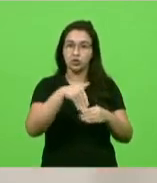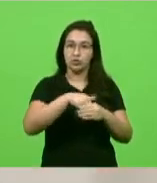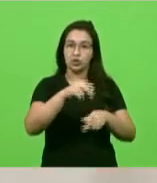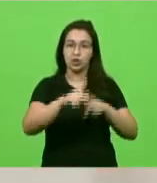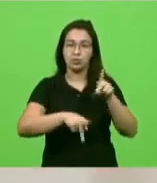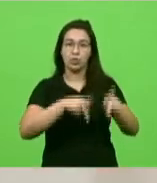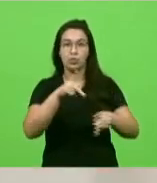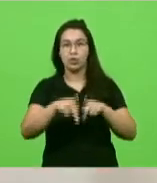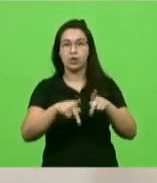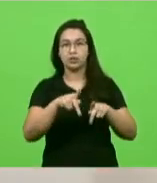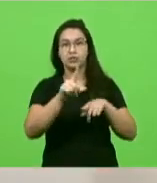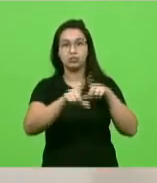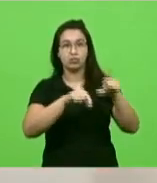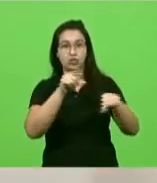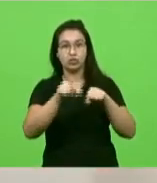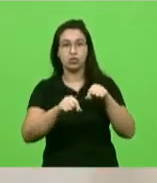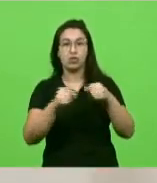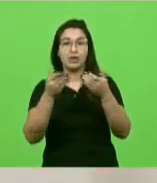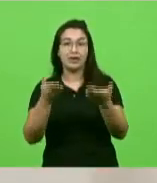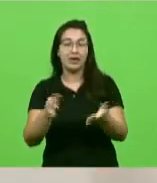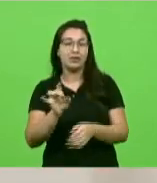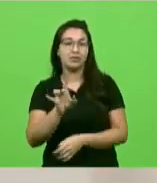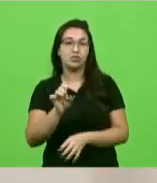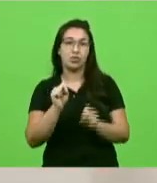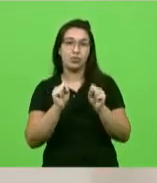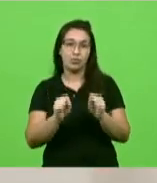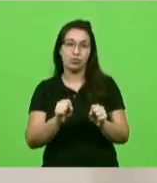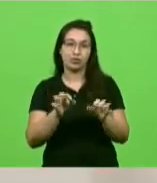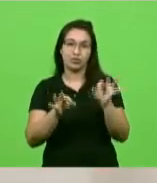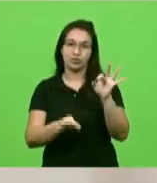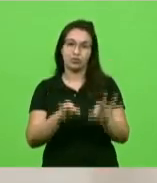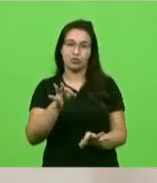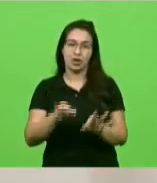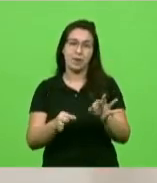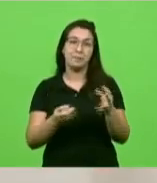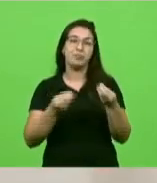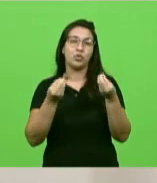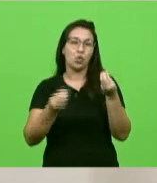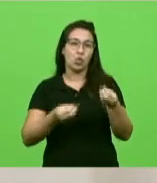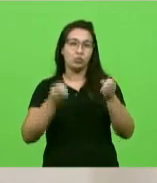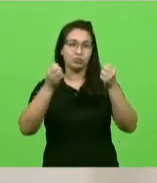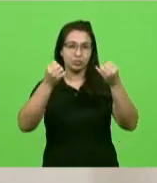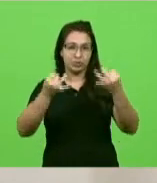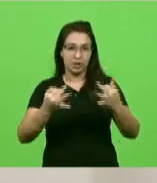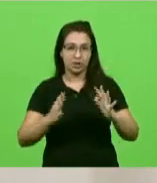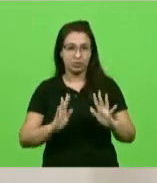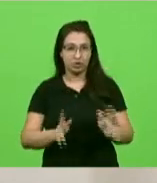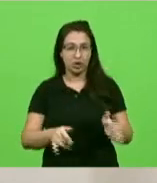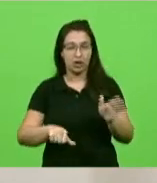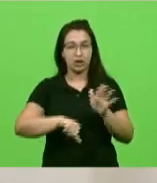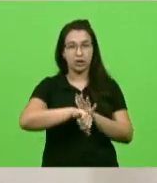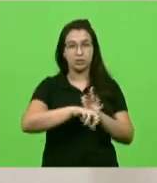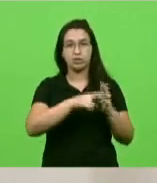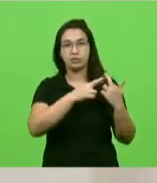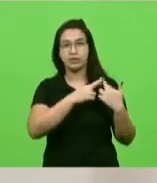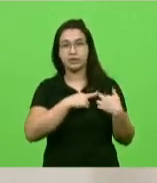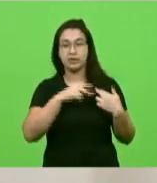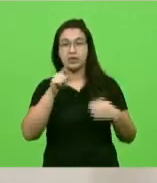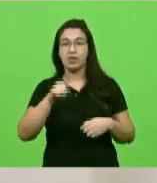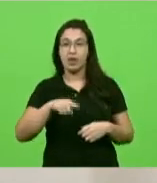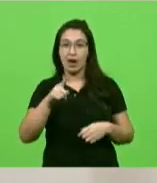pode julgar os governantes por seu legado. Como ressaltado, os crimes de responsabilidade são